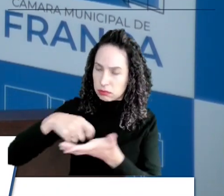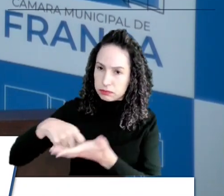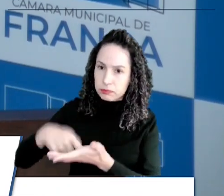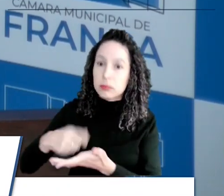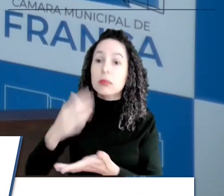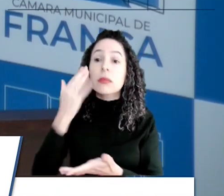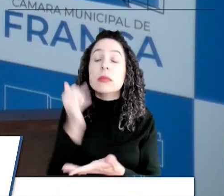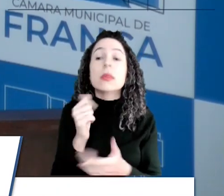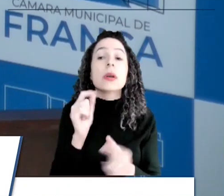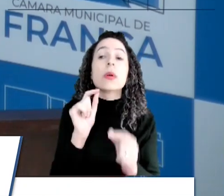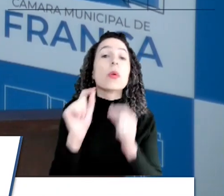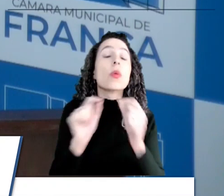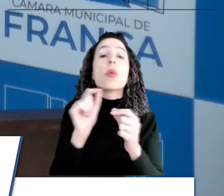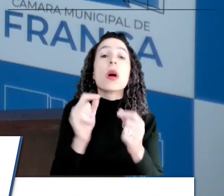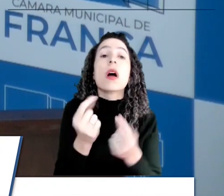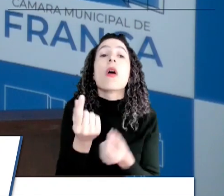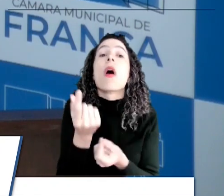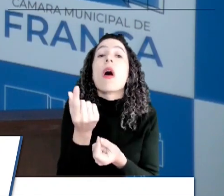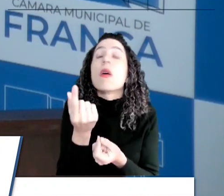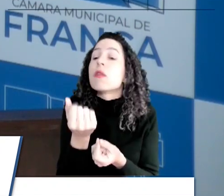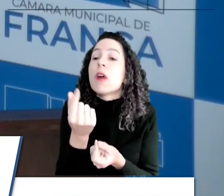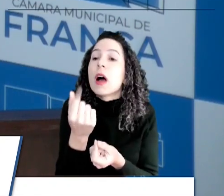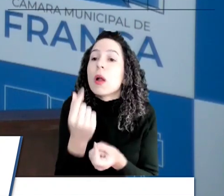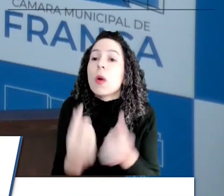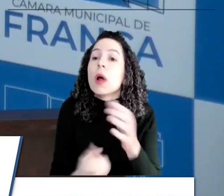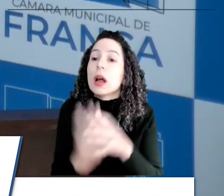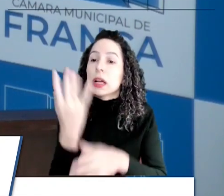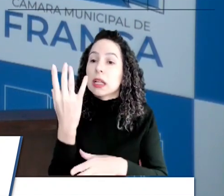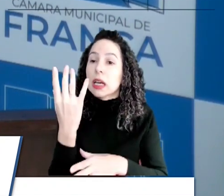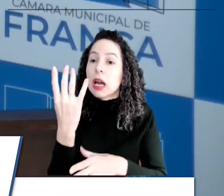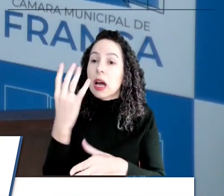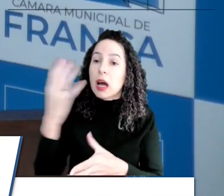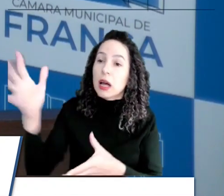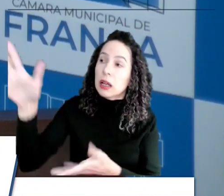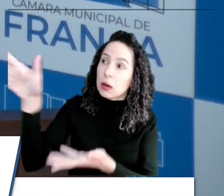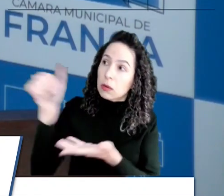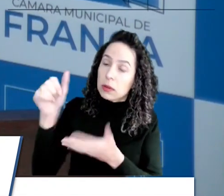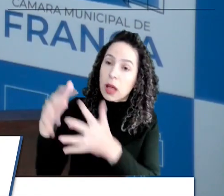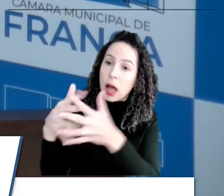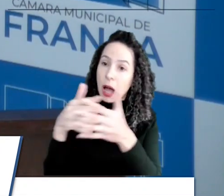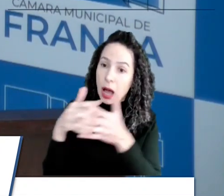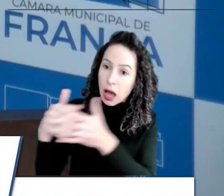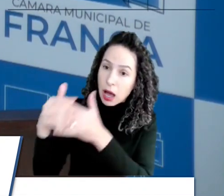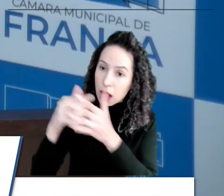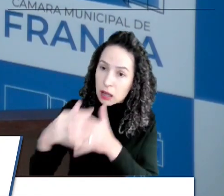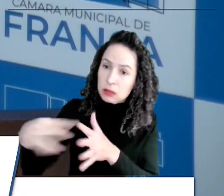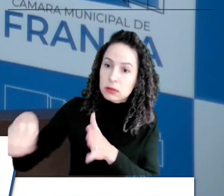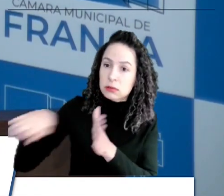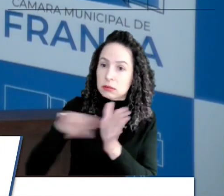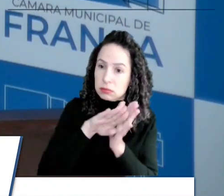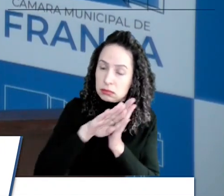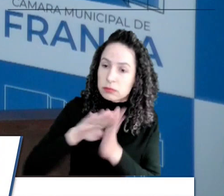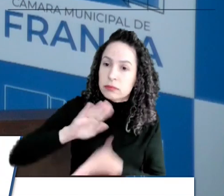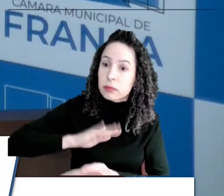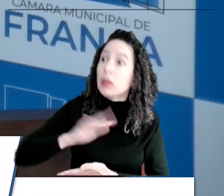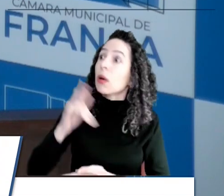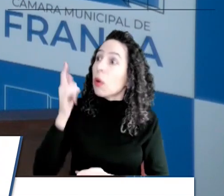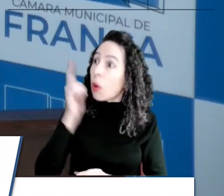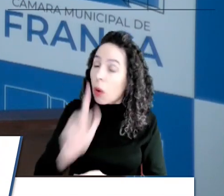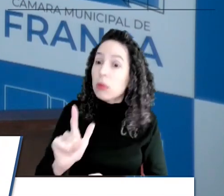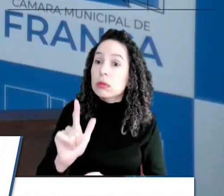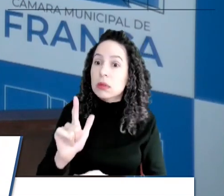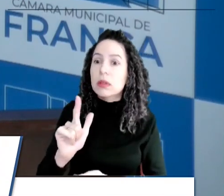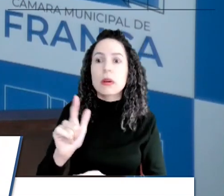custo da implantação da carreta da mamografia que viria para Franca. Nós conseguimos isso e foi negado o direito